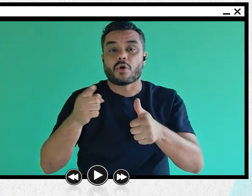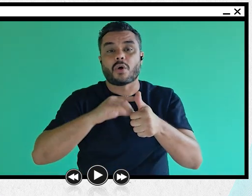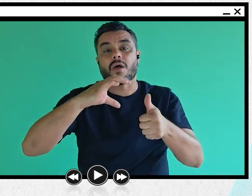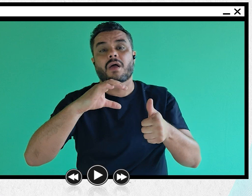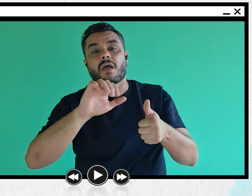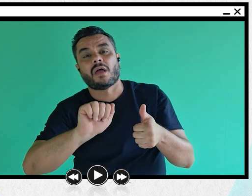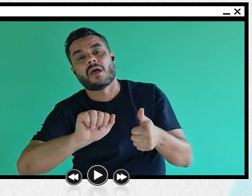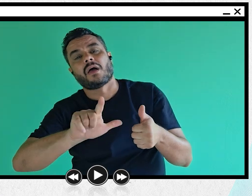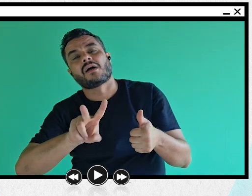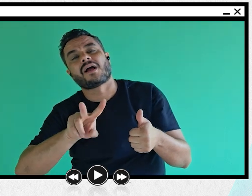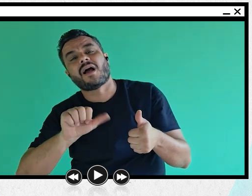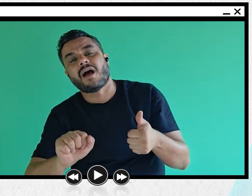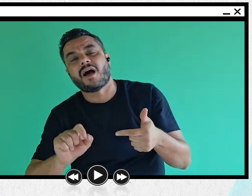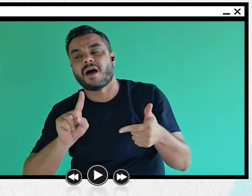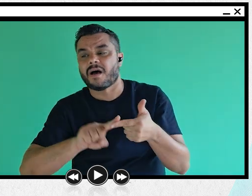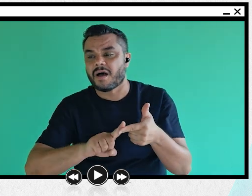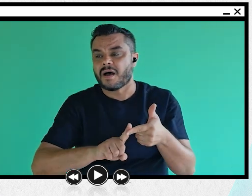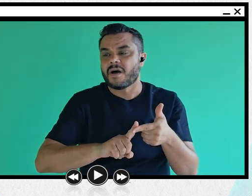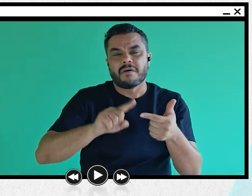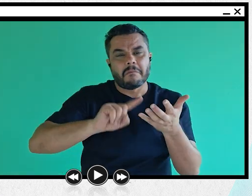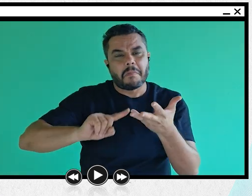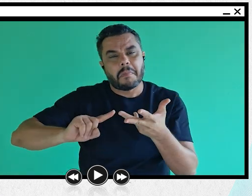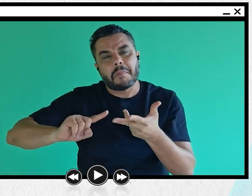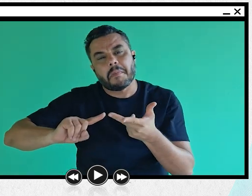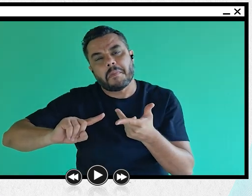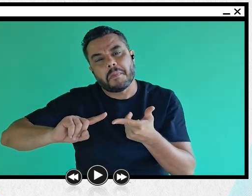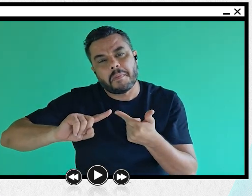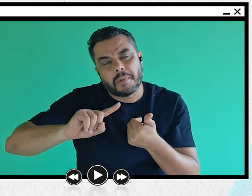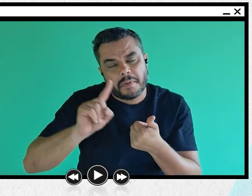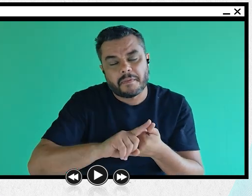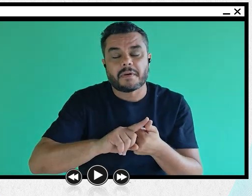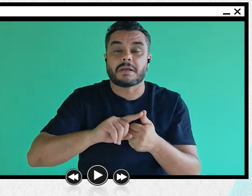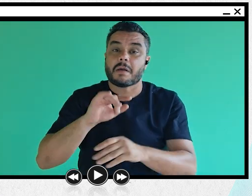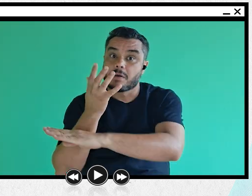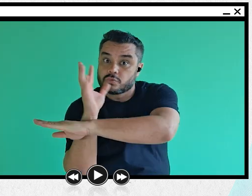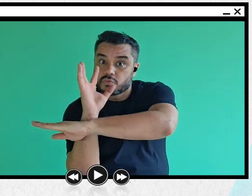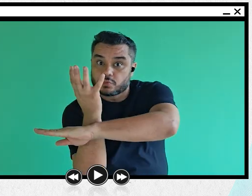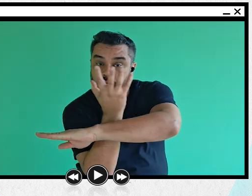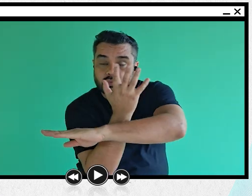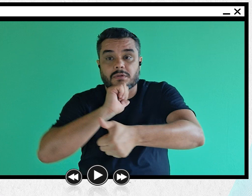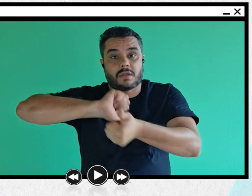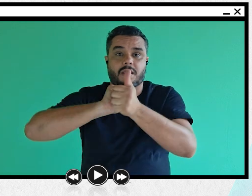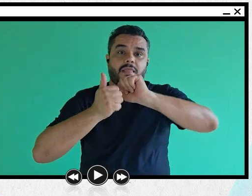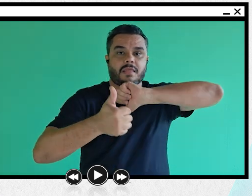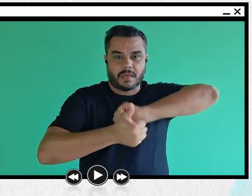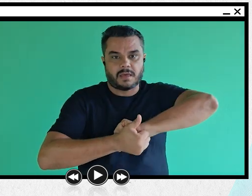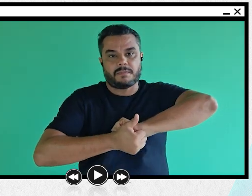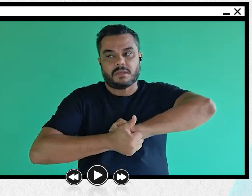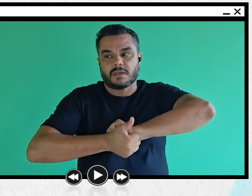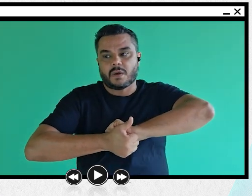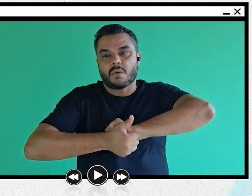taboa, lírio do brejo, papiro do Nilo, tem um monte de plantas que se encaixam nesse